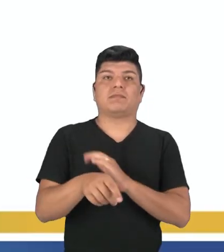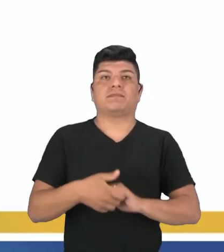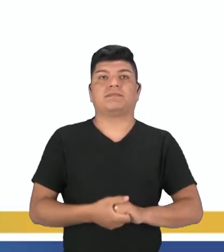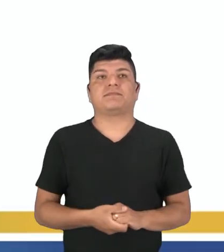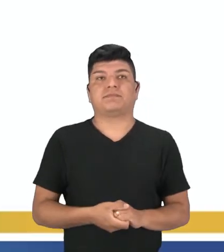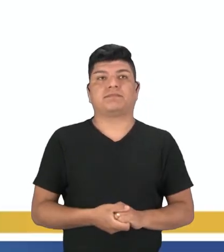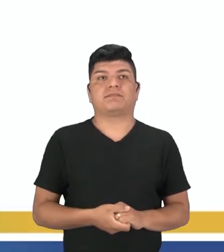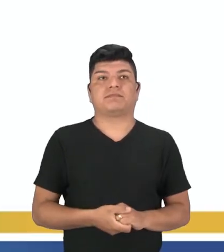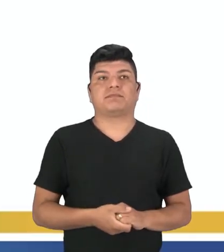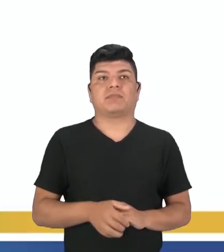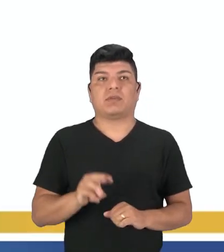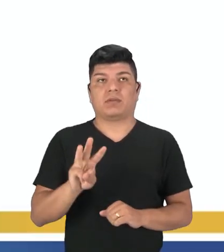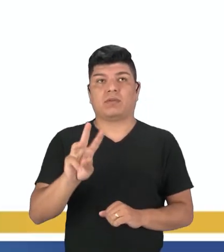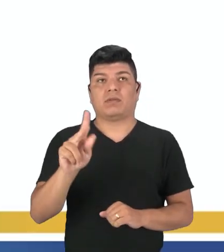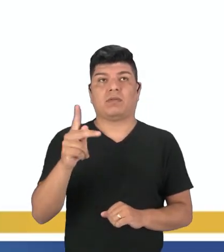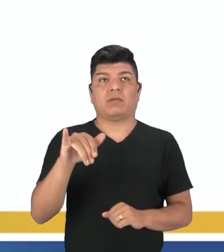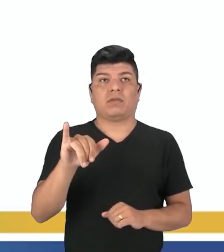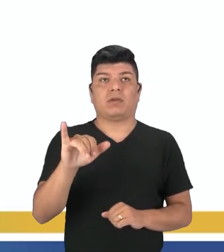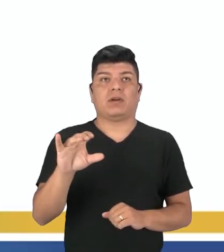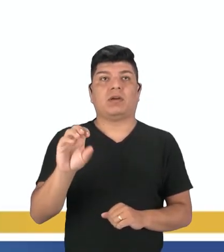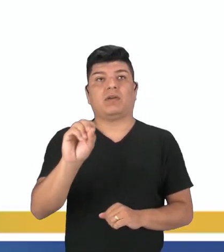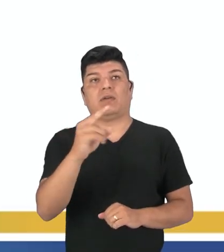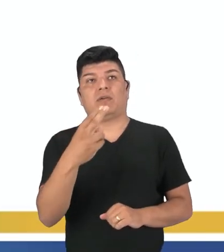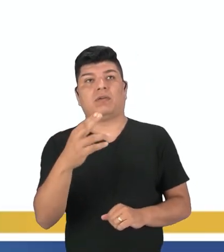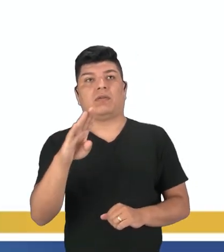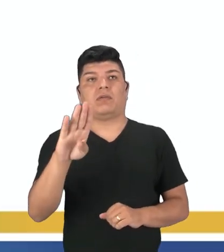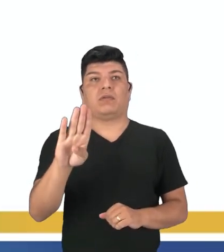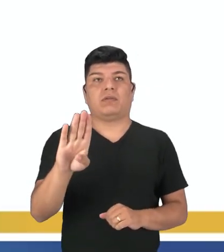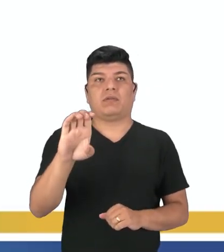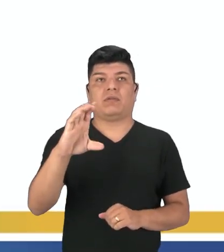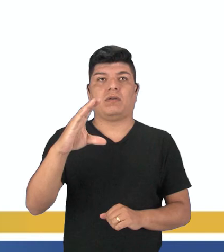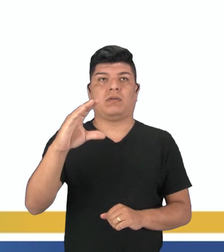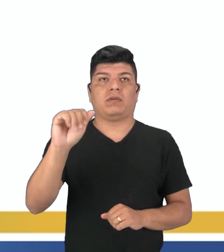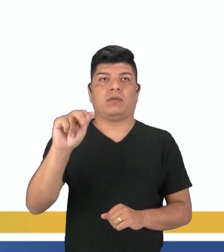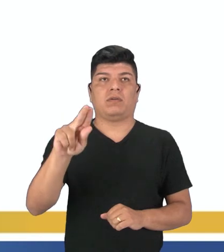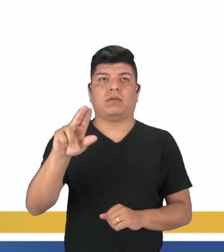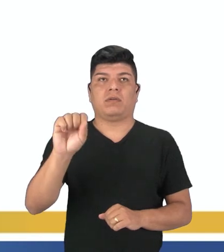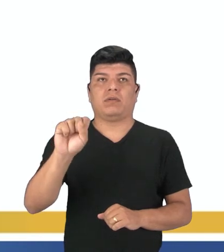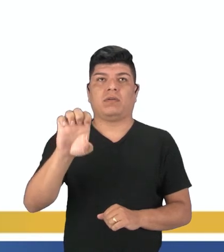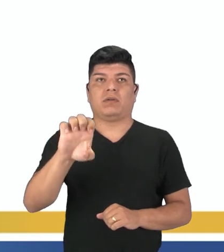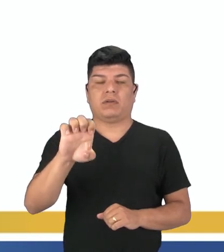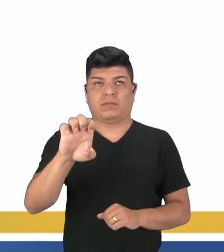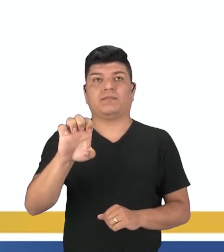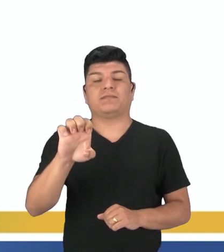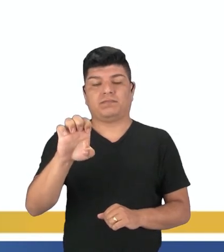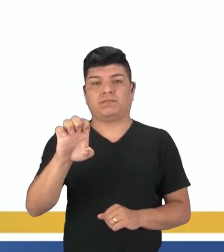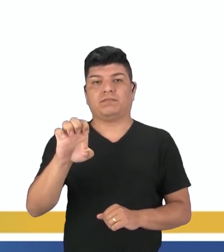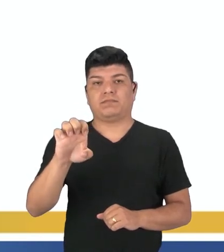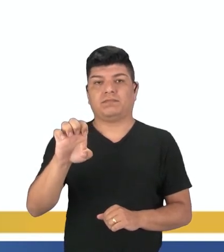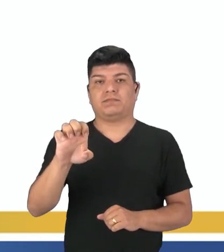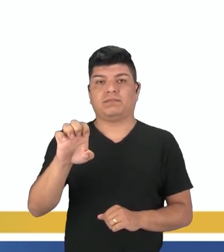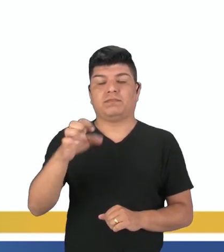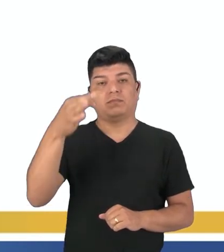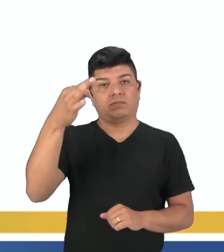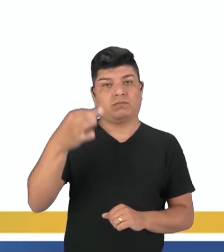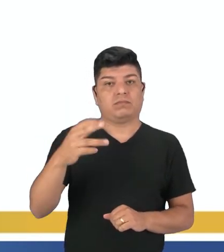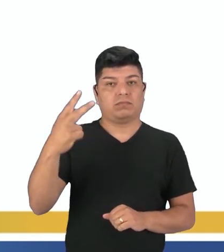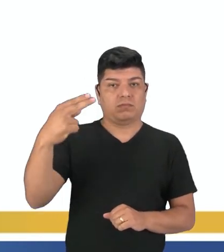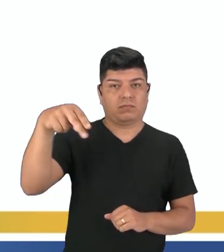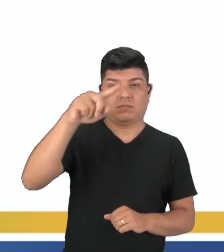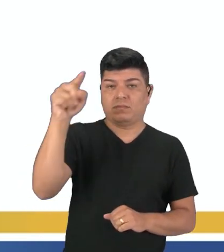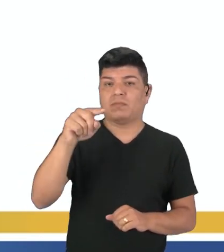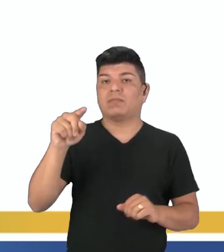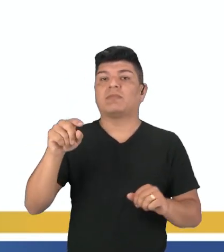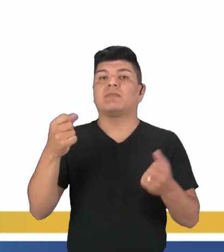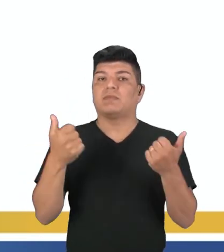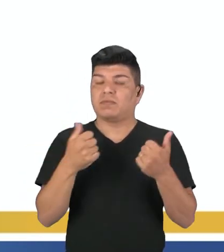aí. Why ou because? Complete as frases abaixo com o interrogative pronoun correto. Eita, que essa aqui